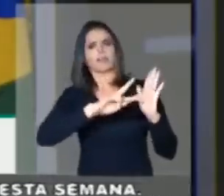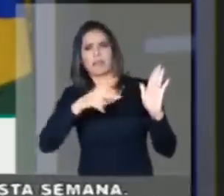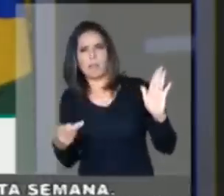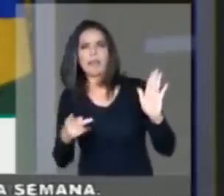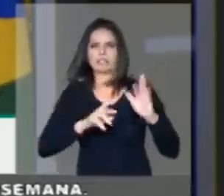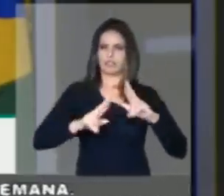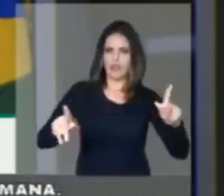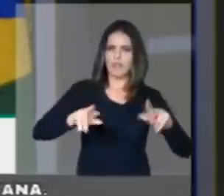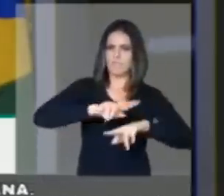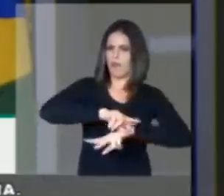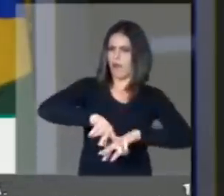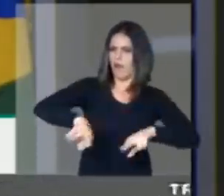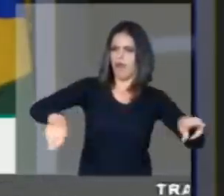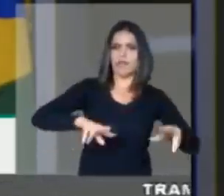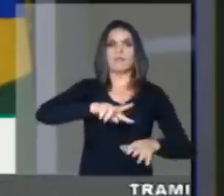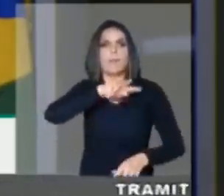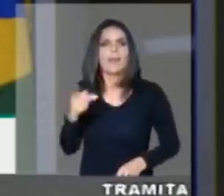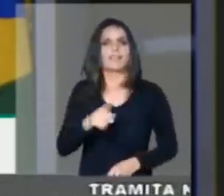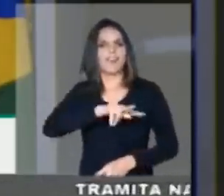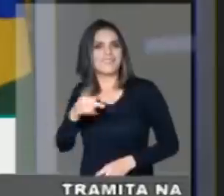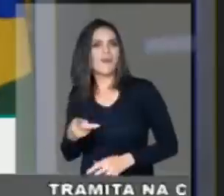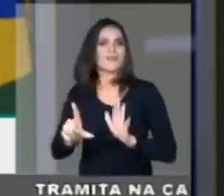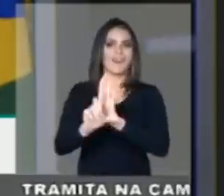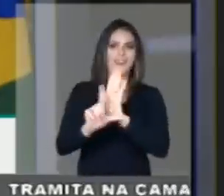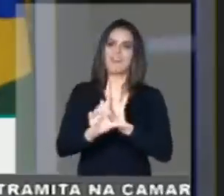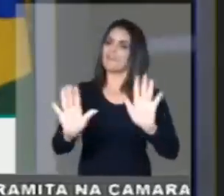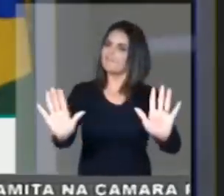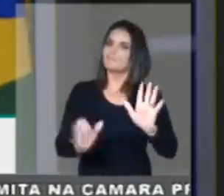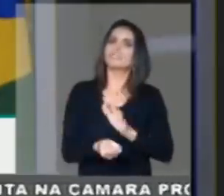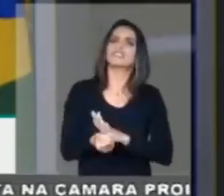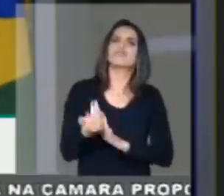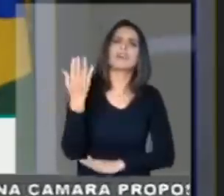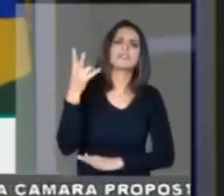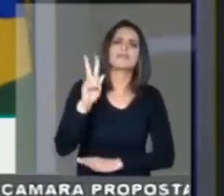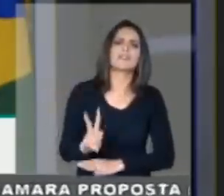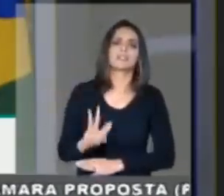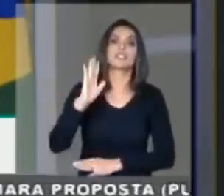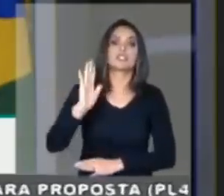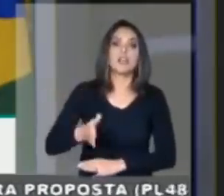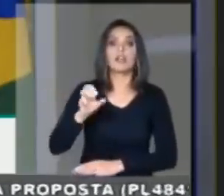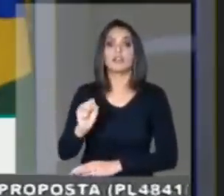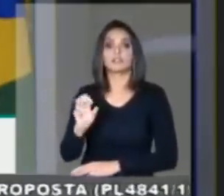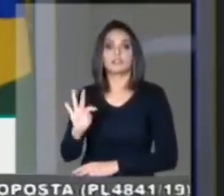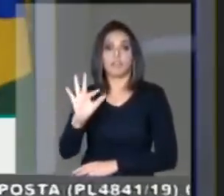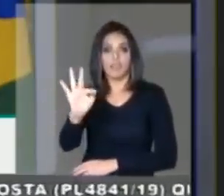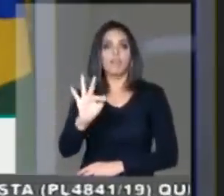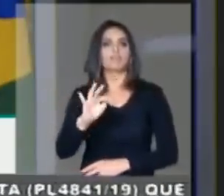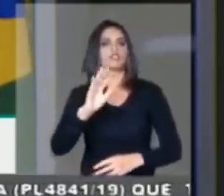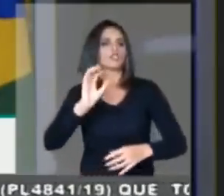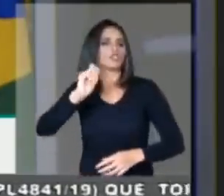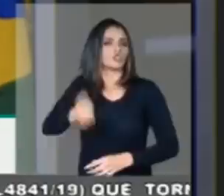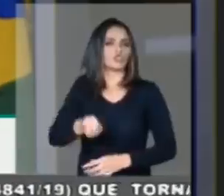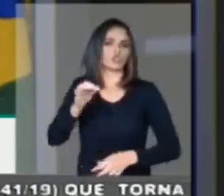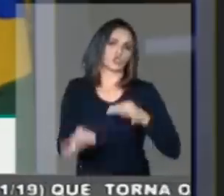dá diversas vezes no âmbito do Supremo Tribunal Federal. Nós tivemos diversos casos nos últimos anos, questões envolvendo os precatórios, o Supremo